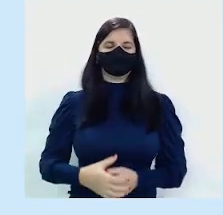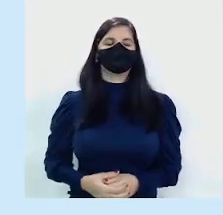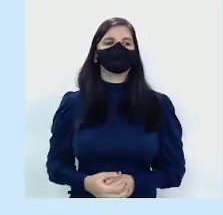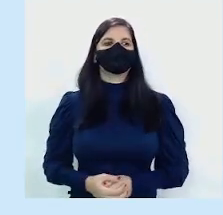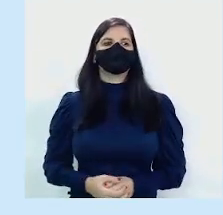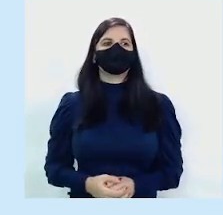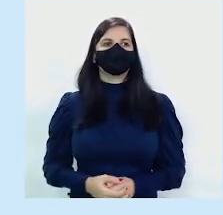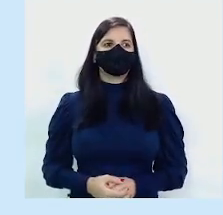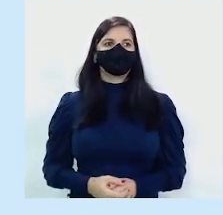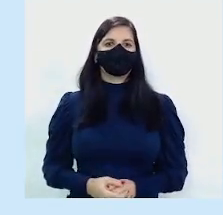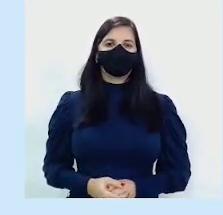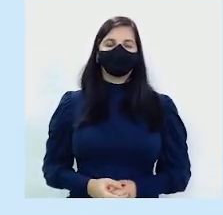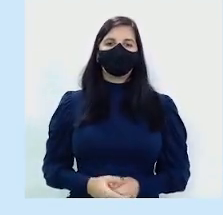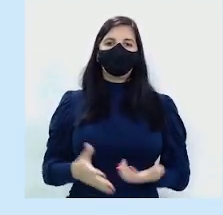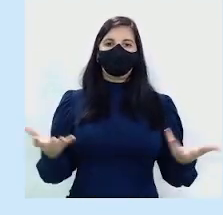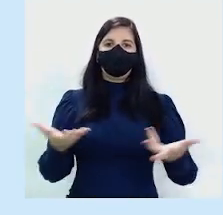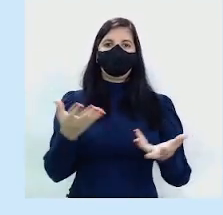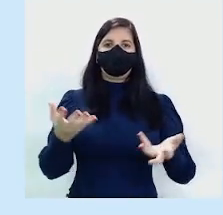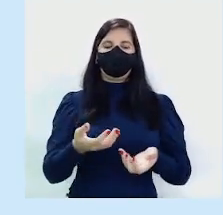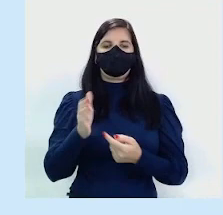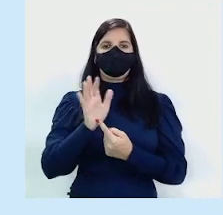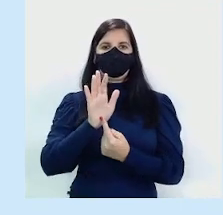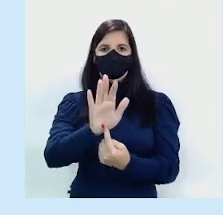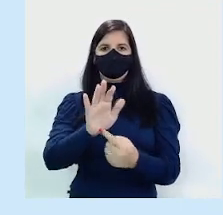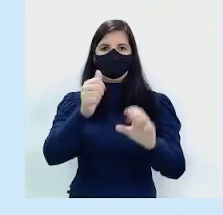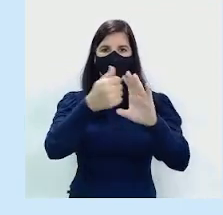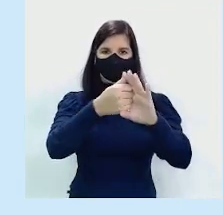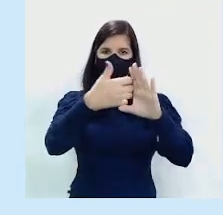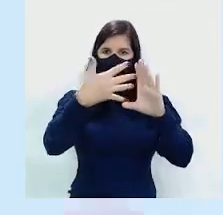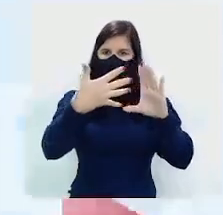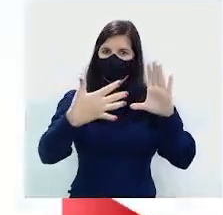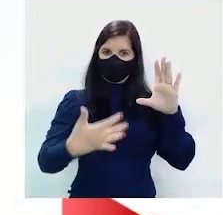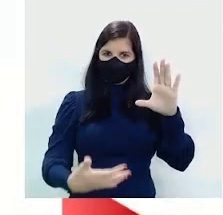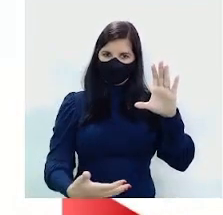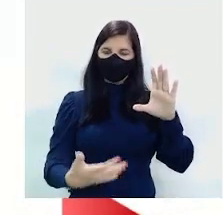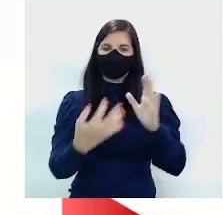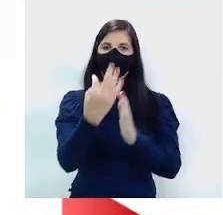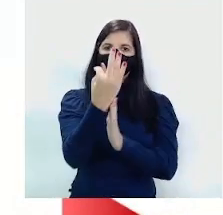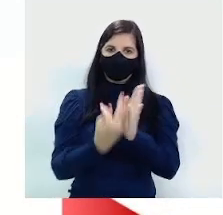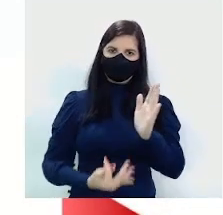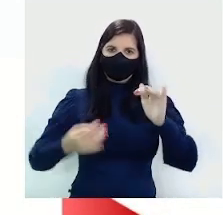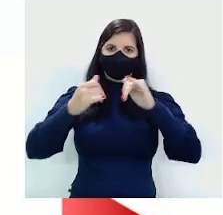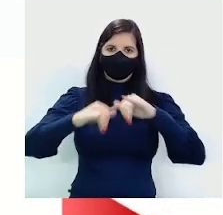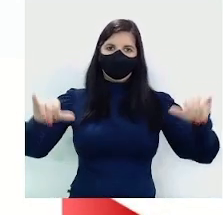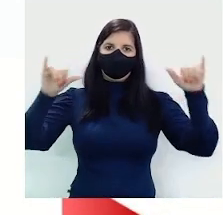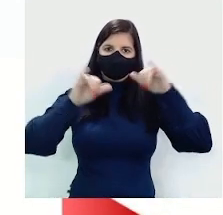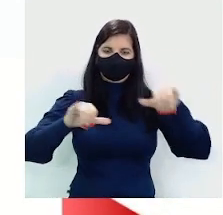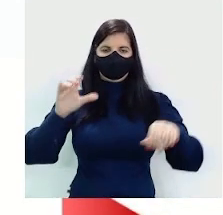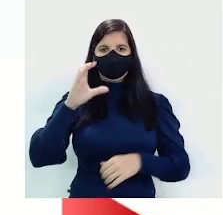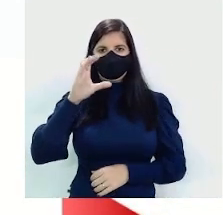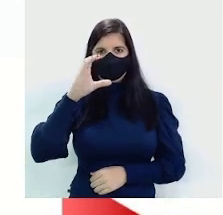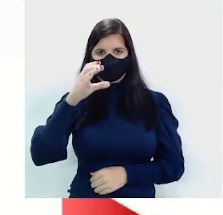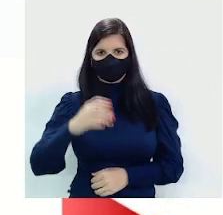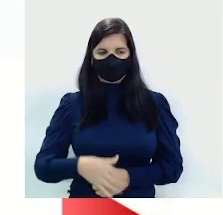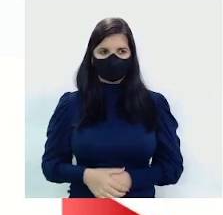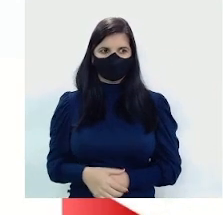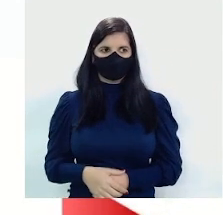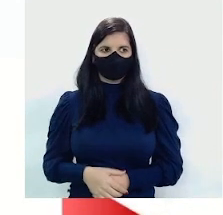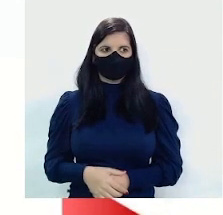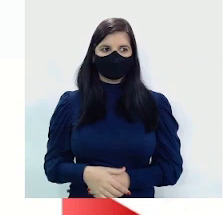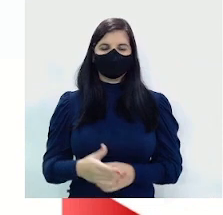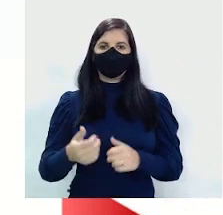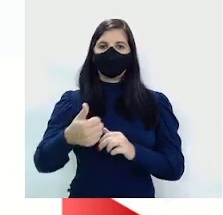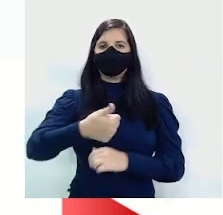lá. Seguindo aqui, vamos ver as características do texto de divulgação científica. Então olha aí na tela. A